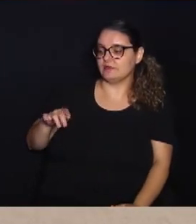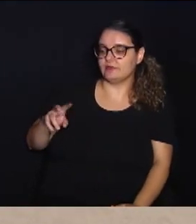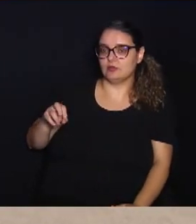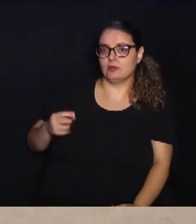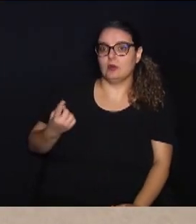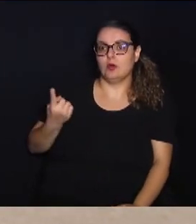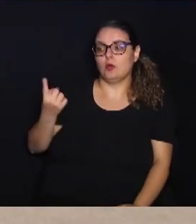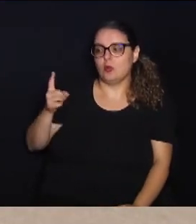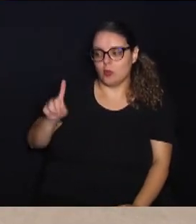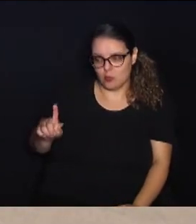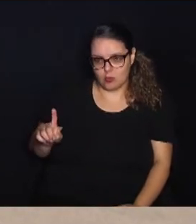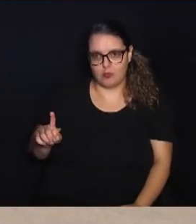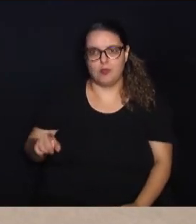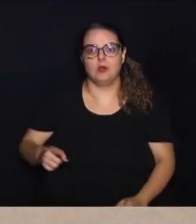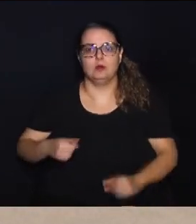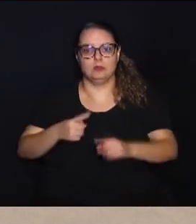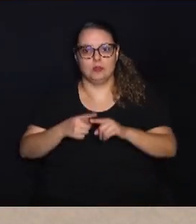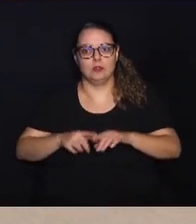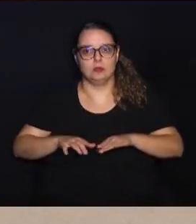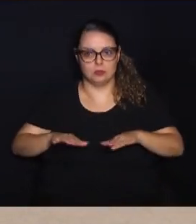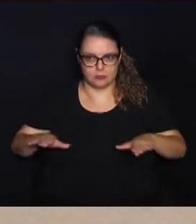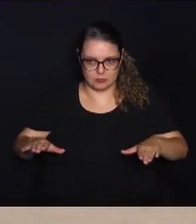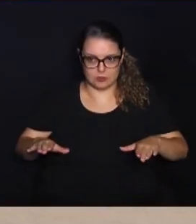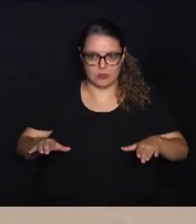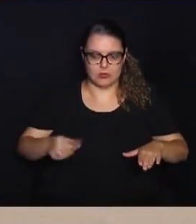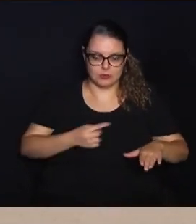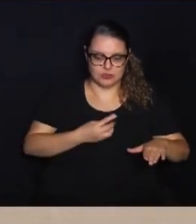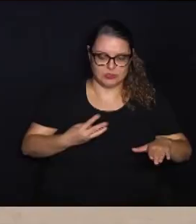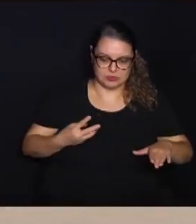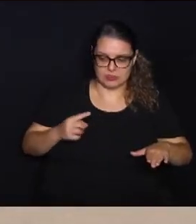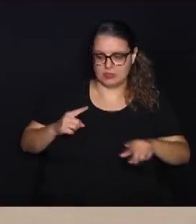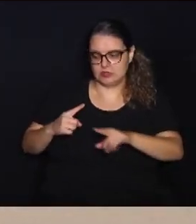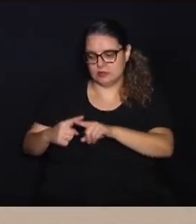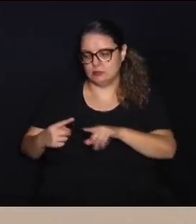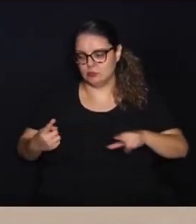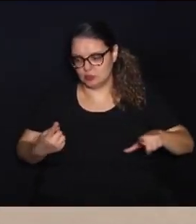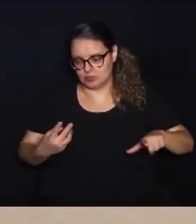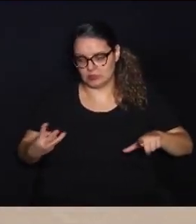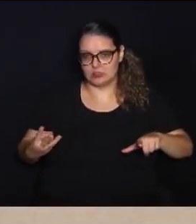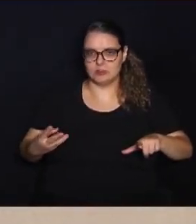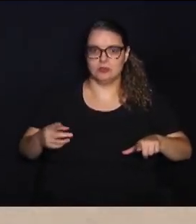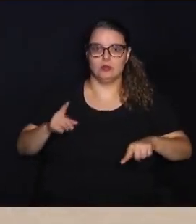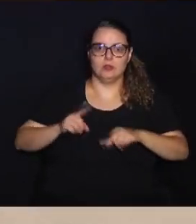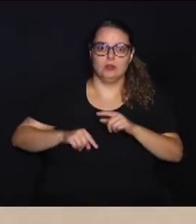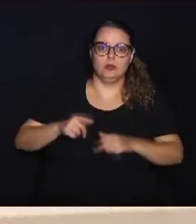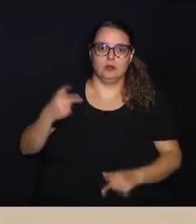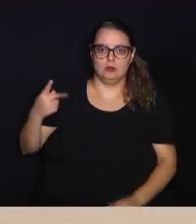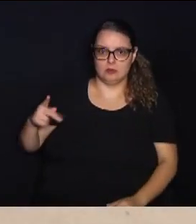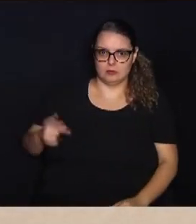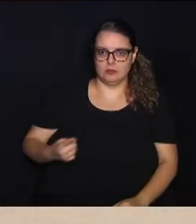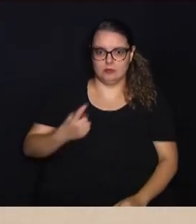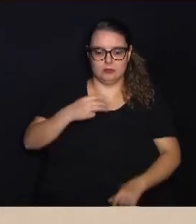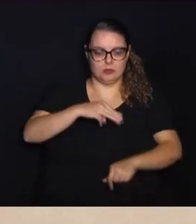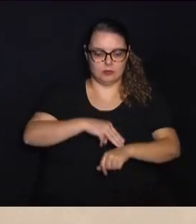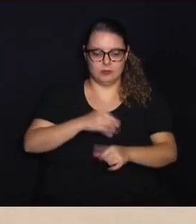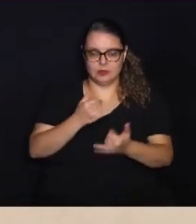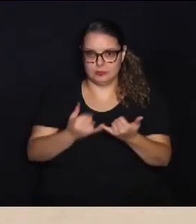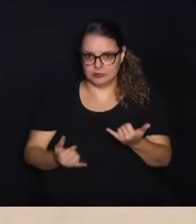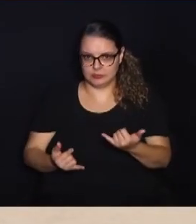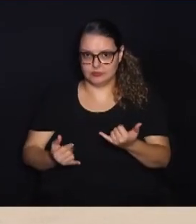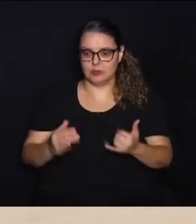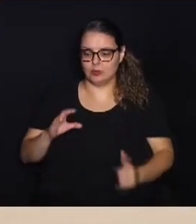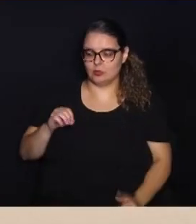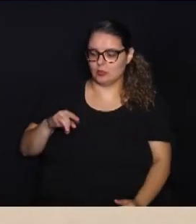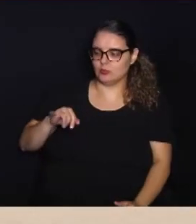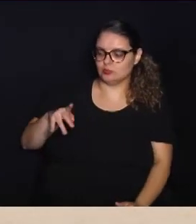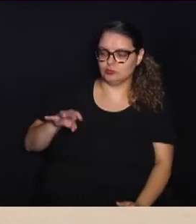ginastas, elas formam um grupo de 5 ginastas que competem dentro do mesmo espaço de 13x13 durante 2 minutos